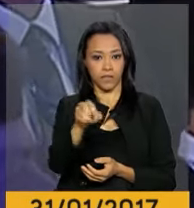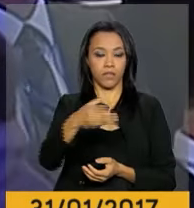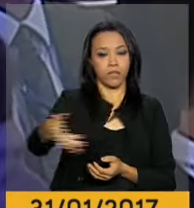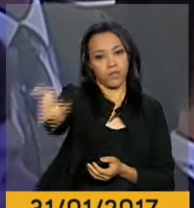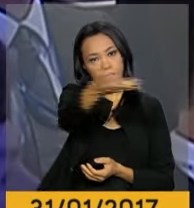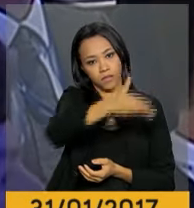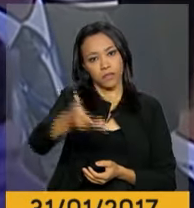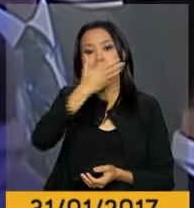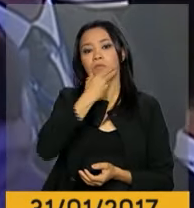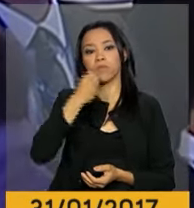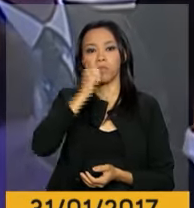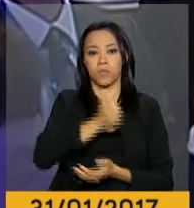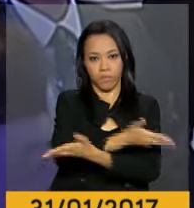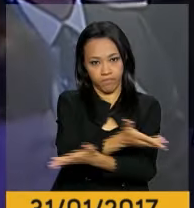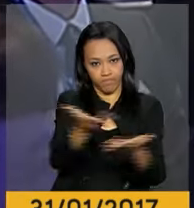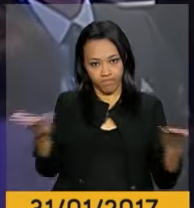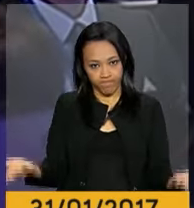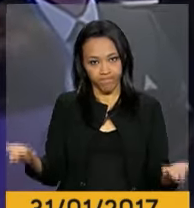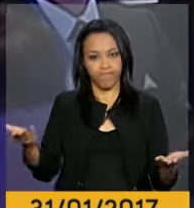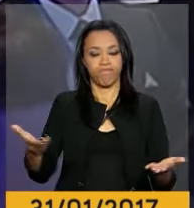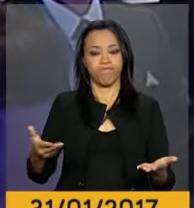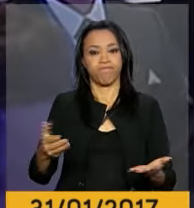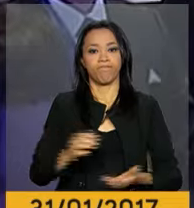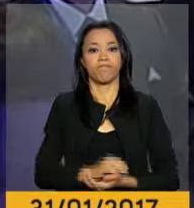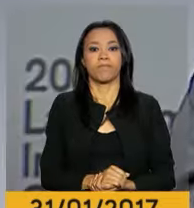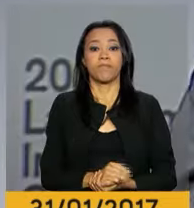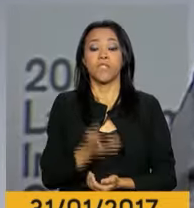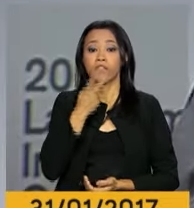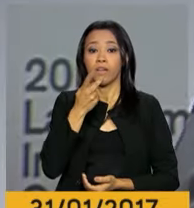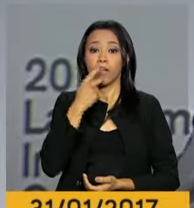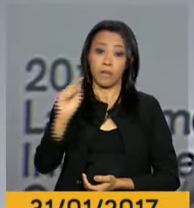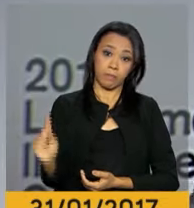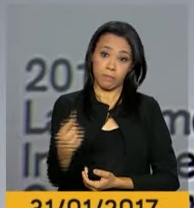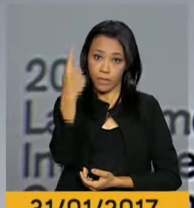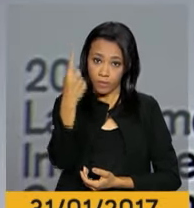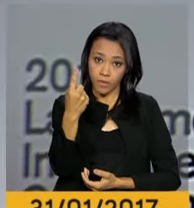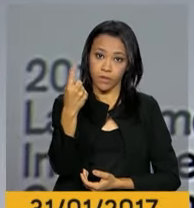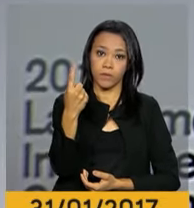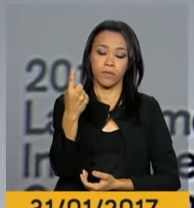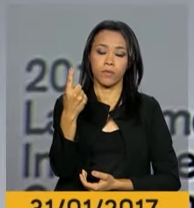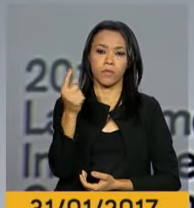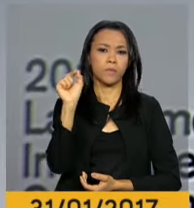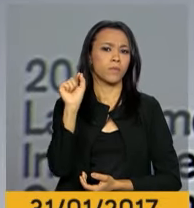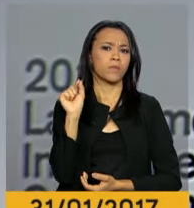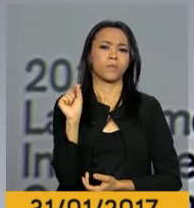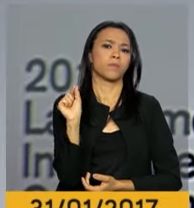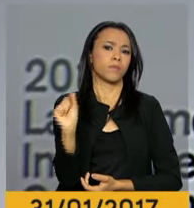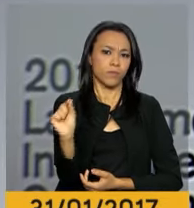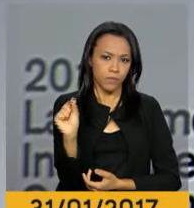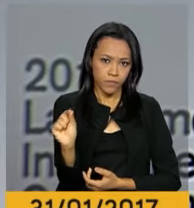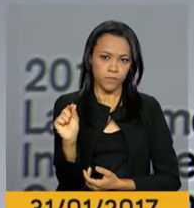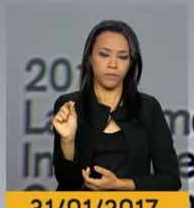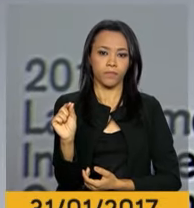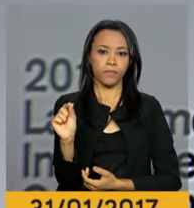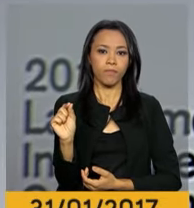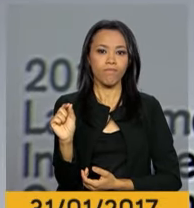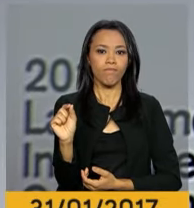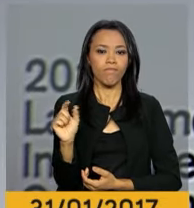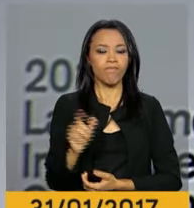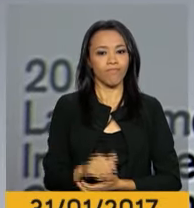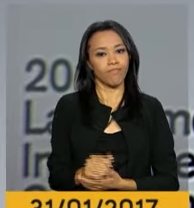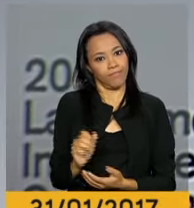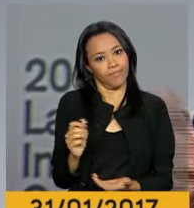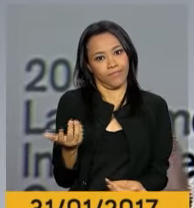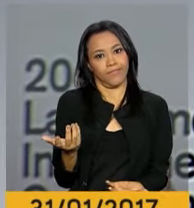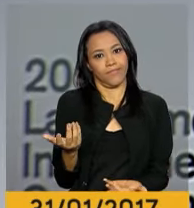senhoras e dizer em primeiro lugar que é com dizendo óbvio